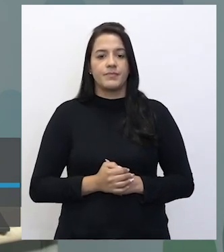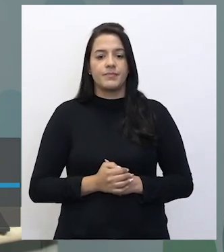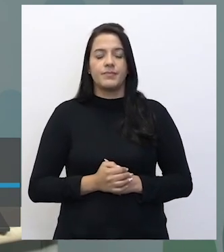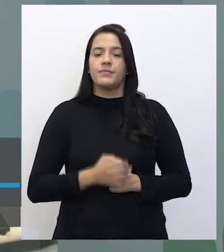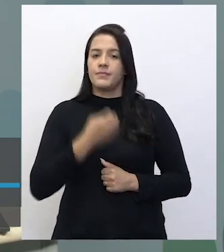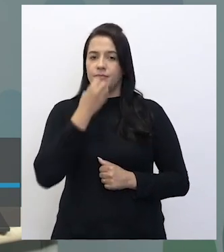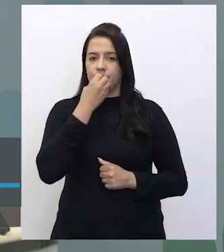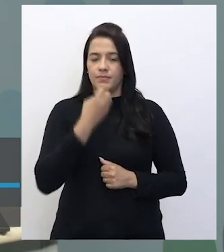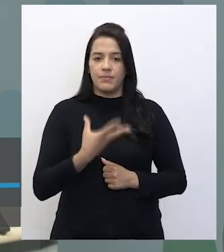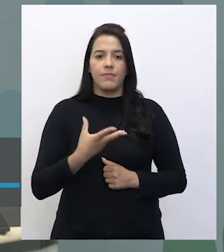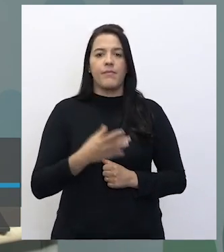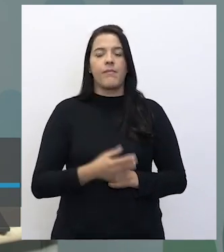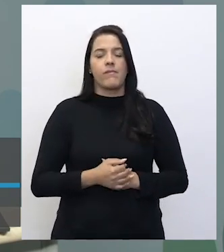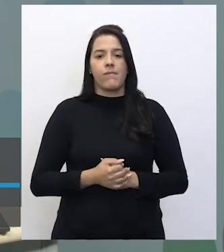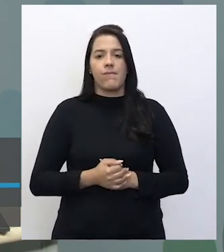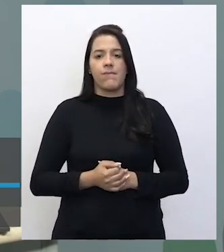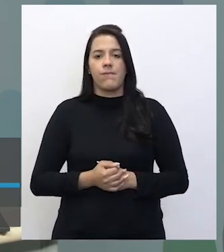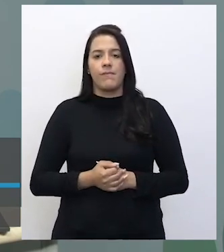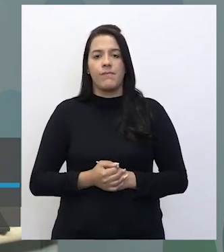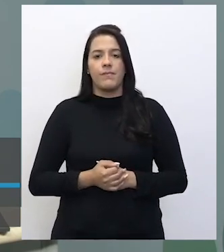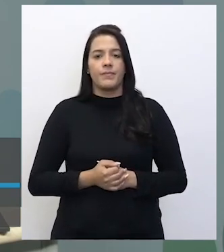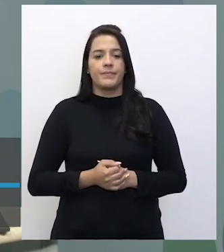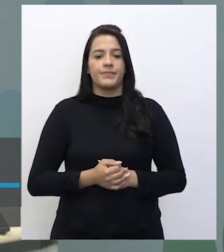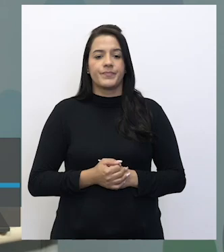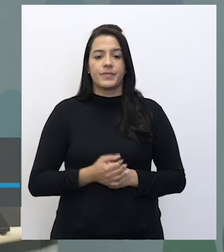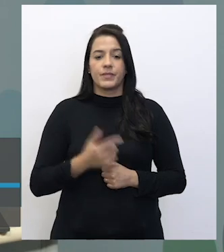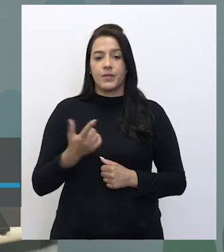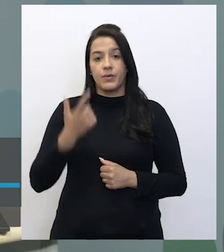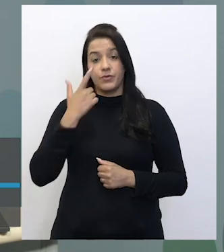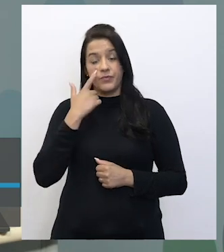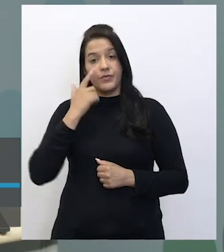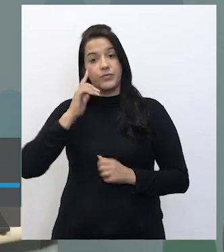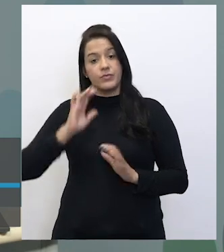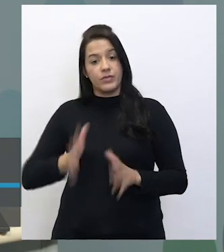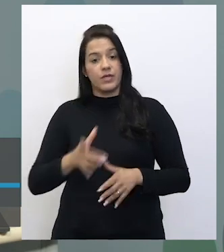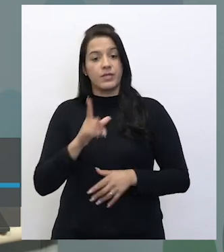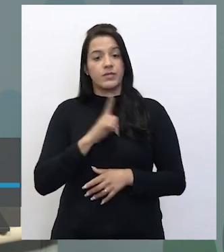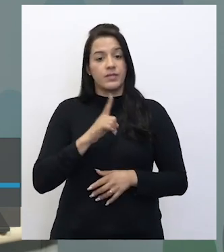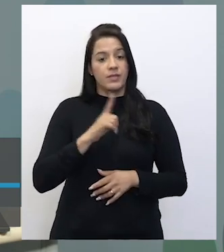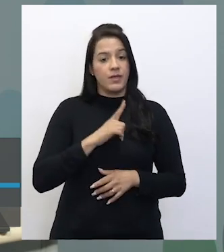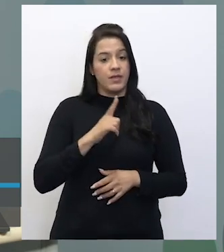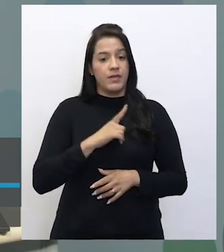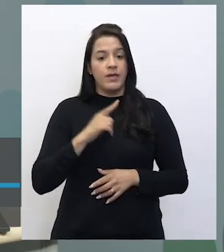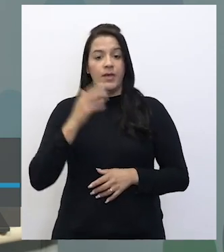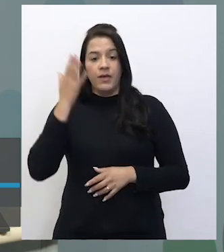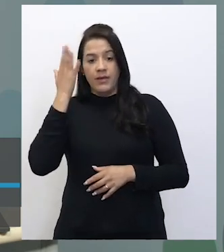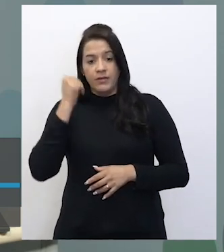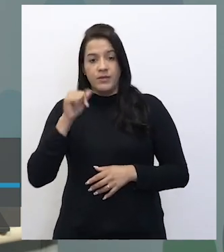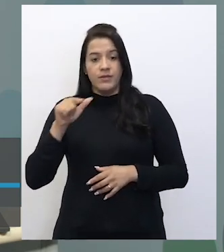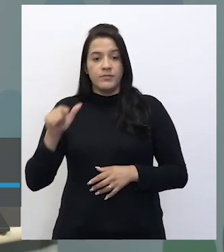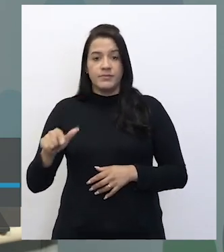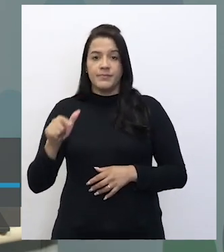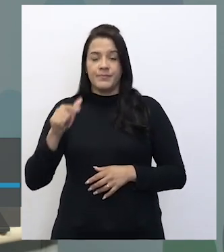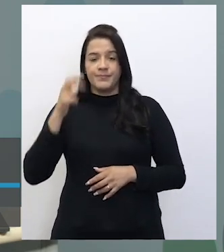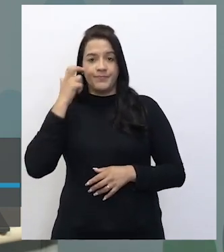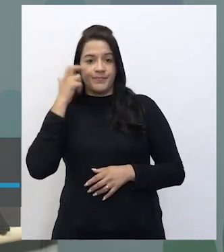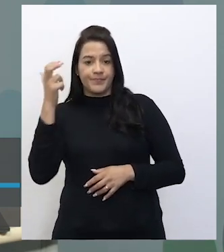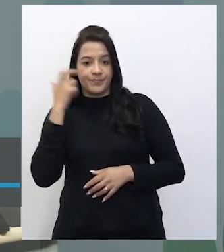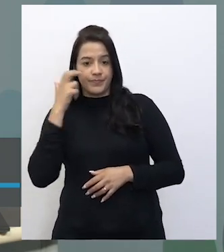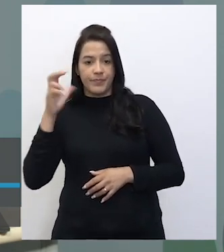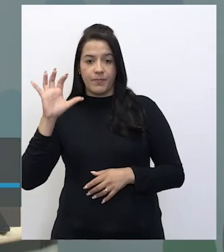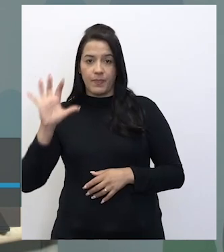Legal, então a gente já viu aí, quem filosofa? Aquele que sabe que não está